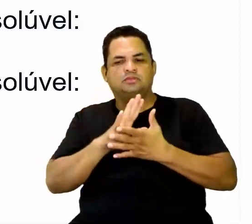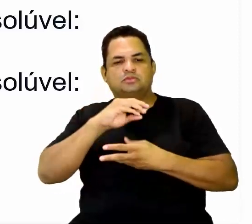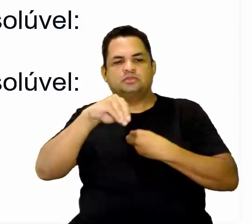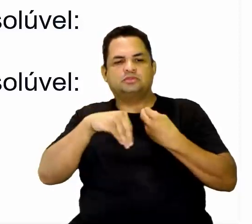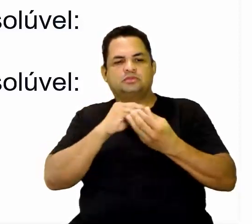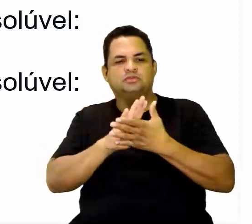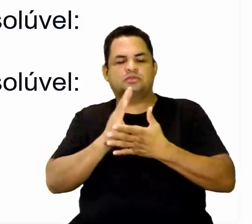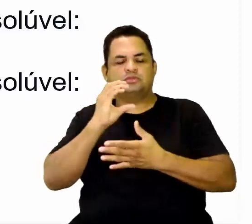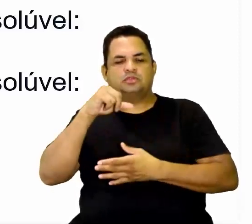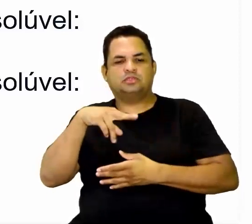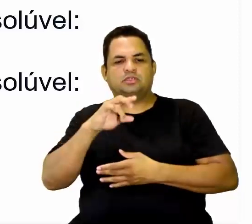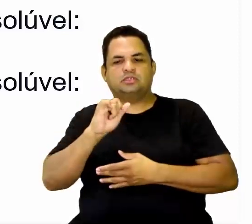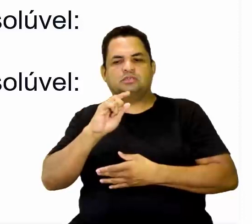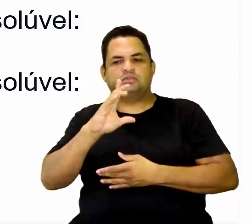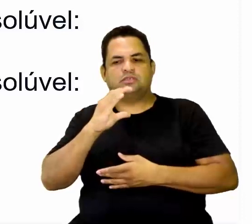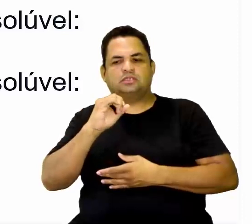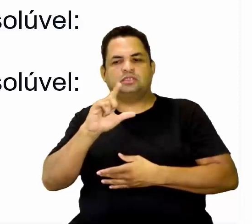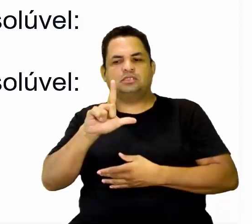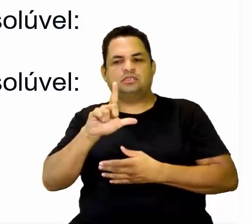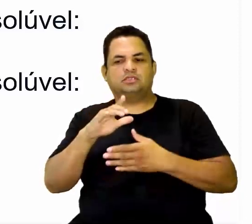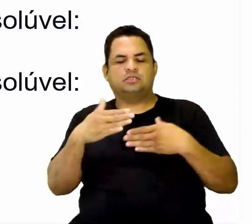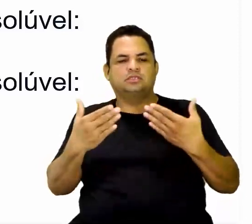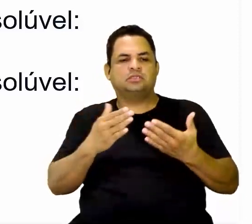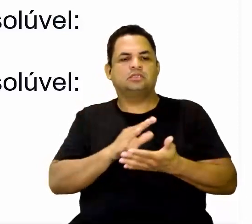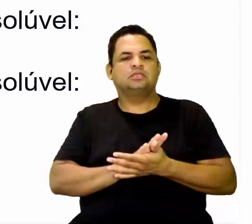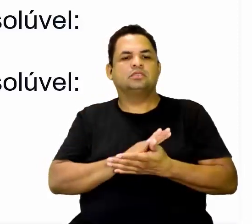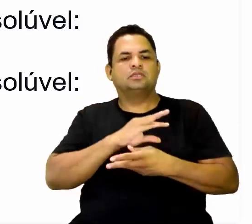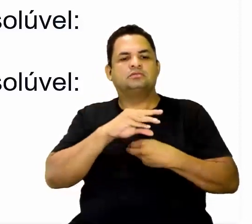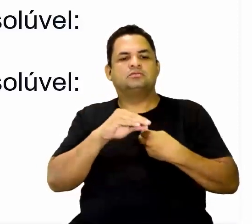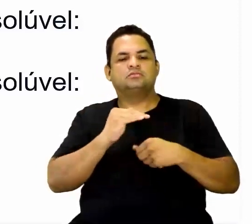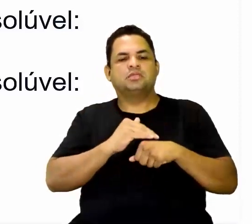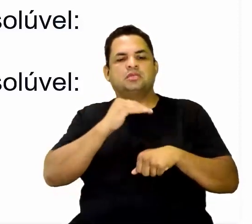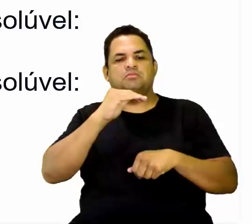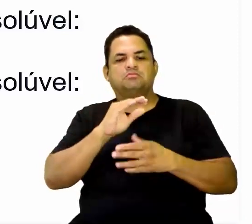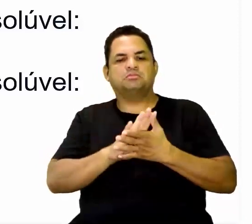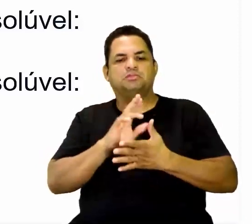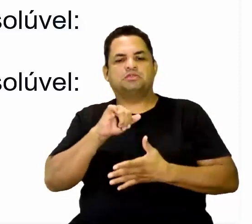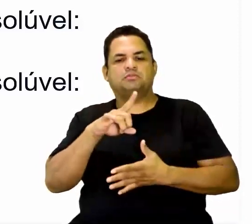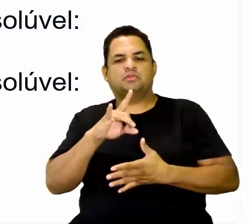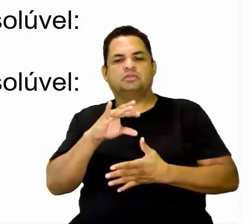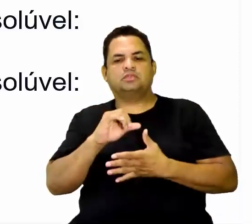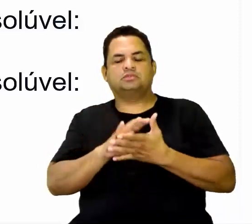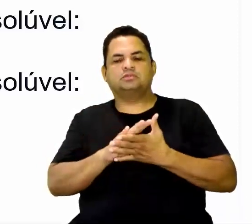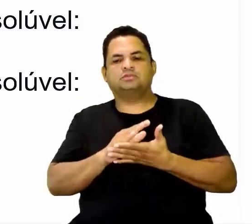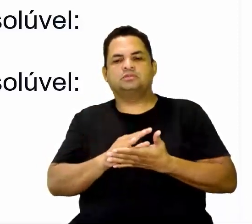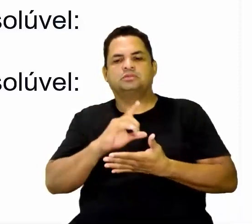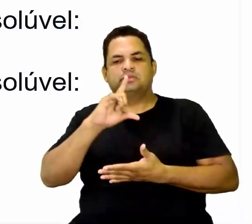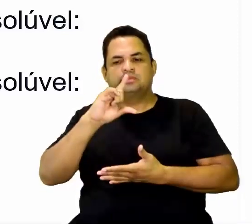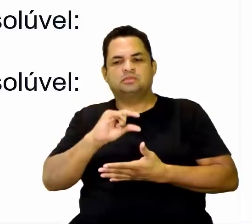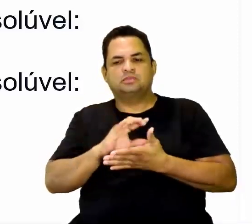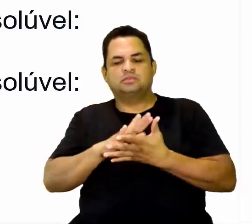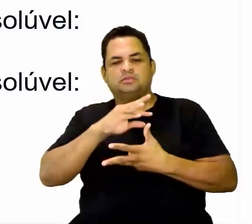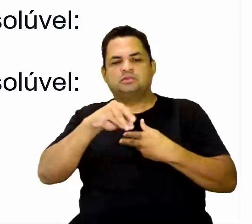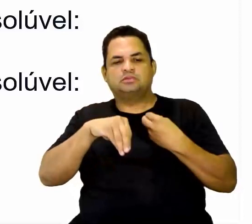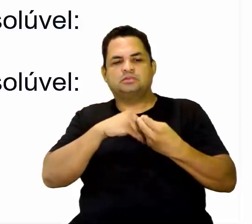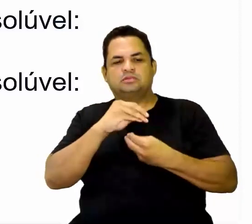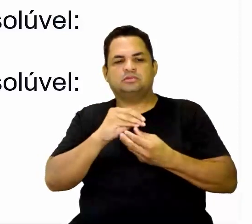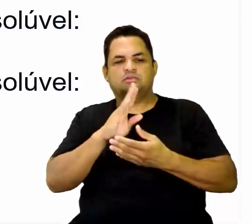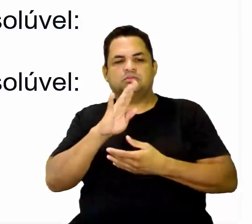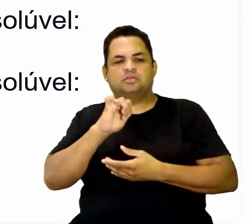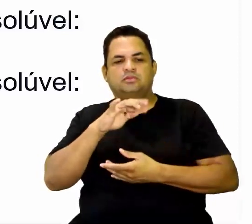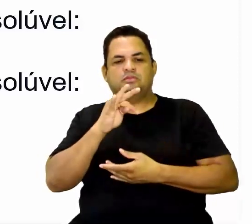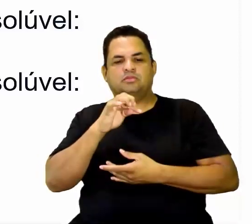sódio. Letra E, mais solúvel, nitrato de potássio, menos